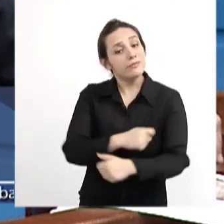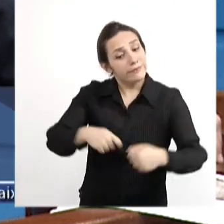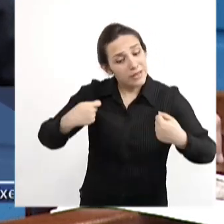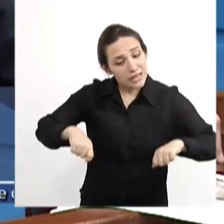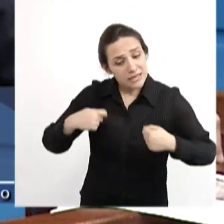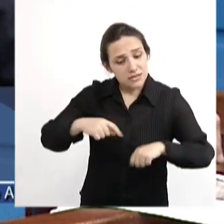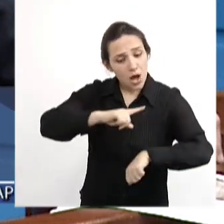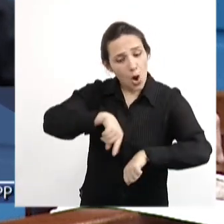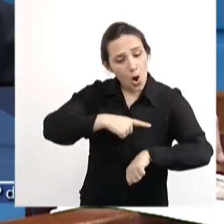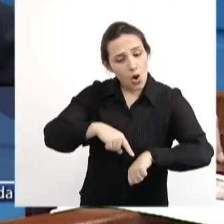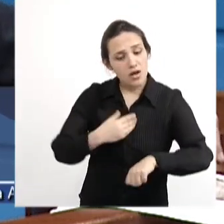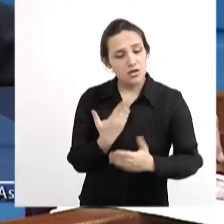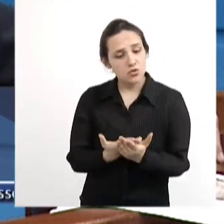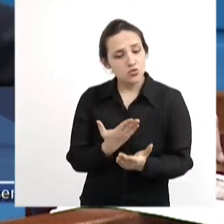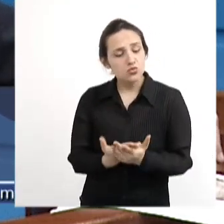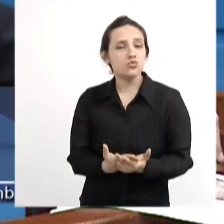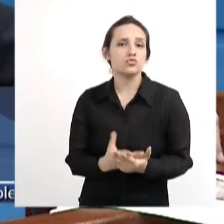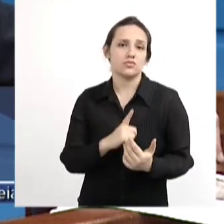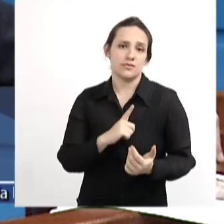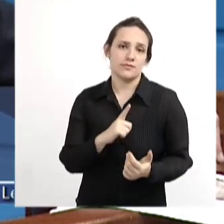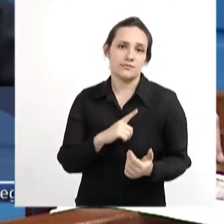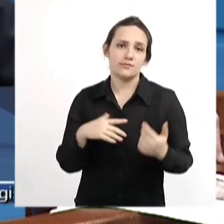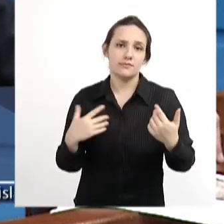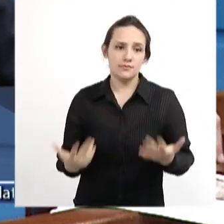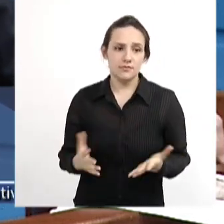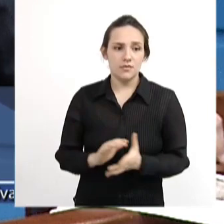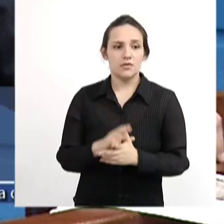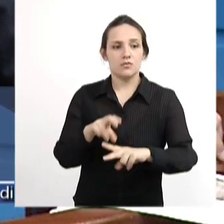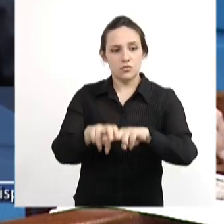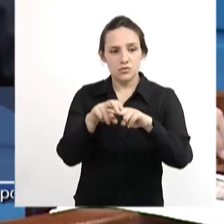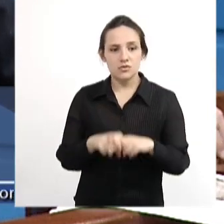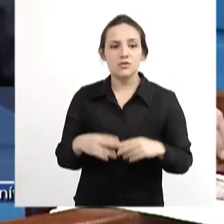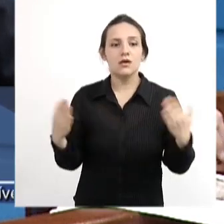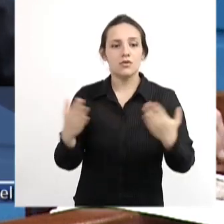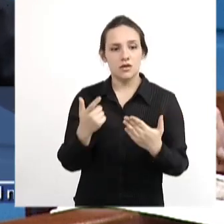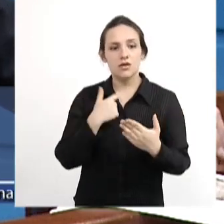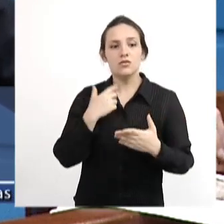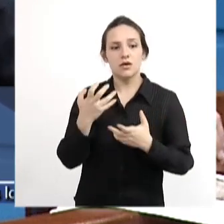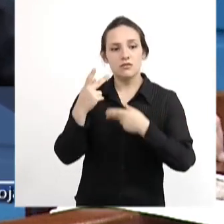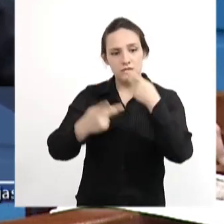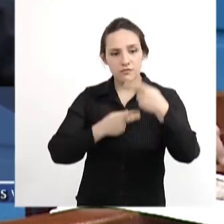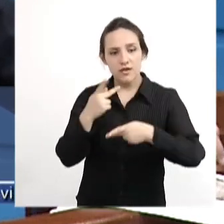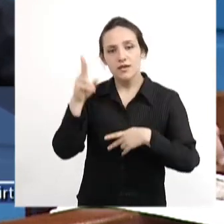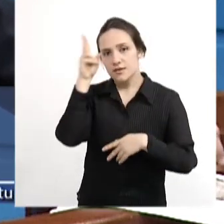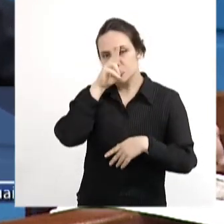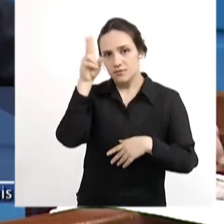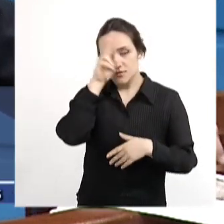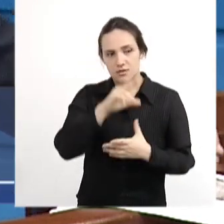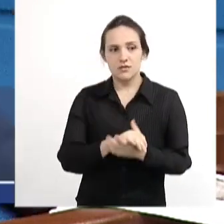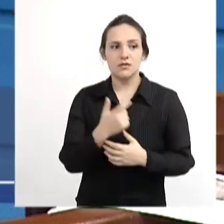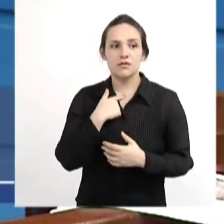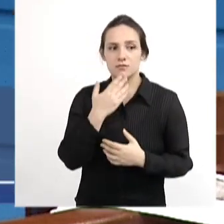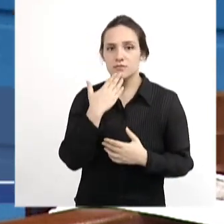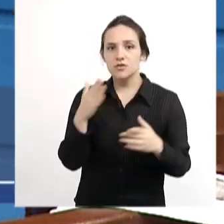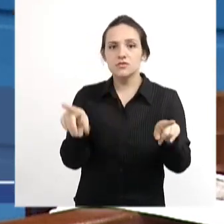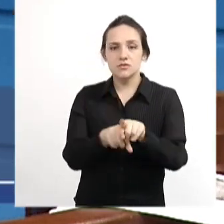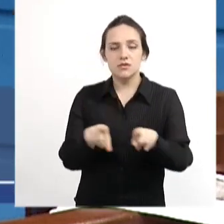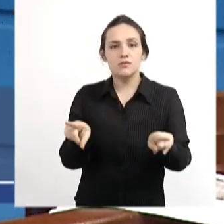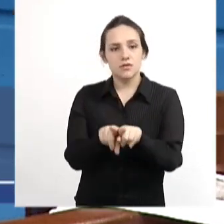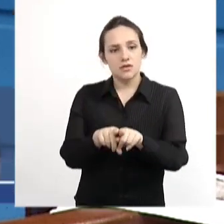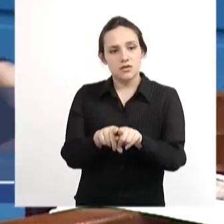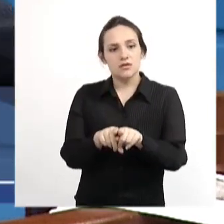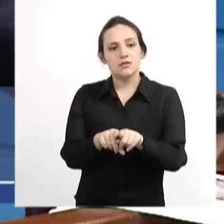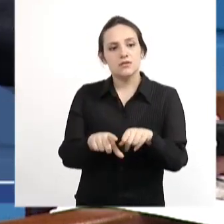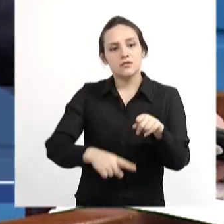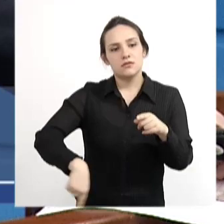carga horária no ano letivo. Então, nós fazemos esse registro e solicitamos também o empenho